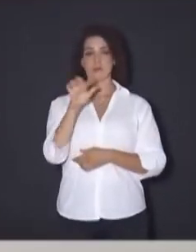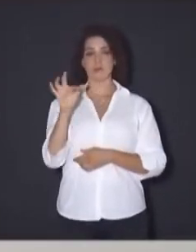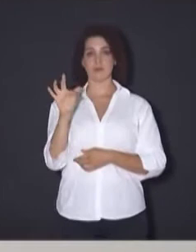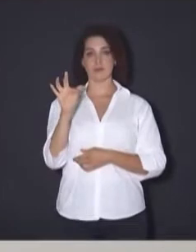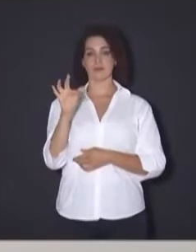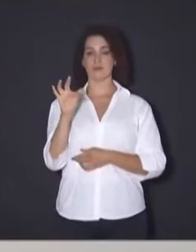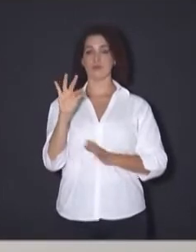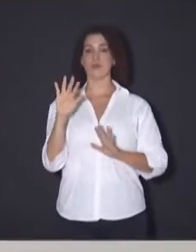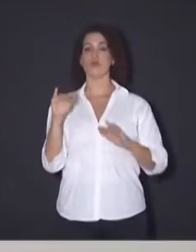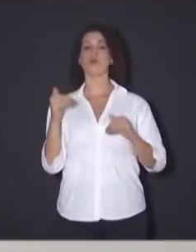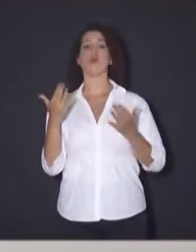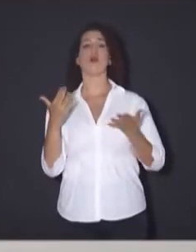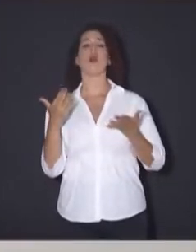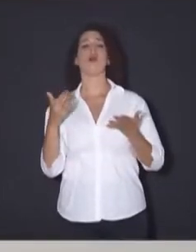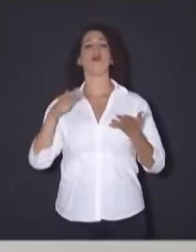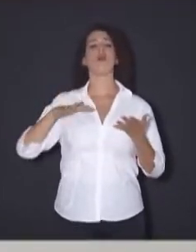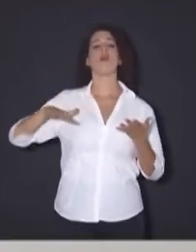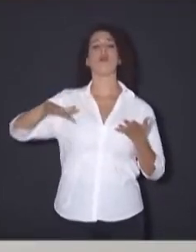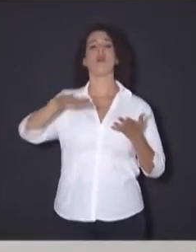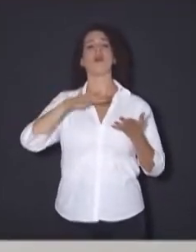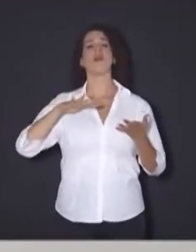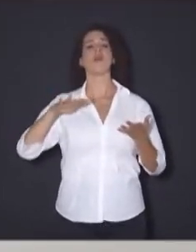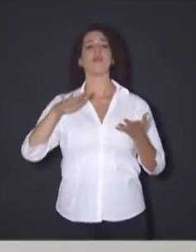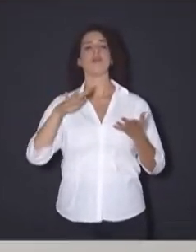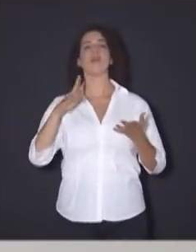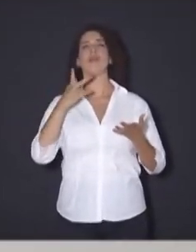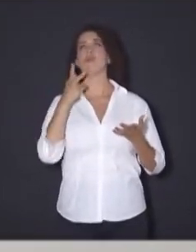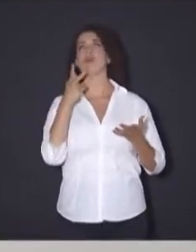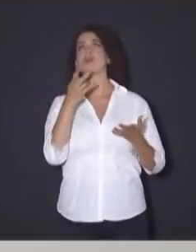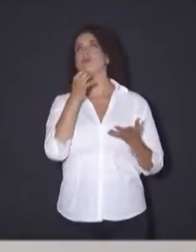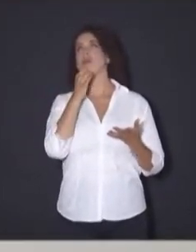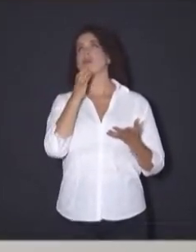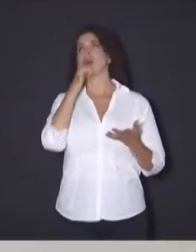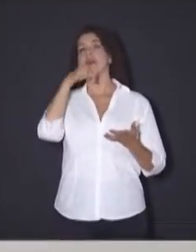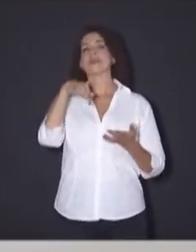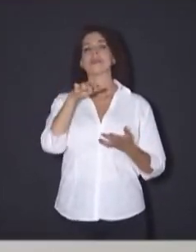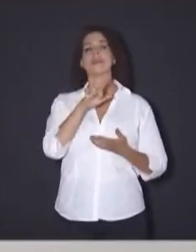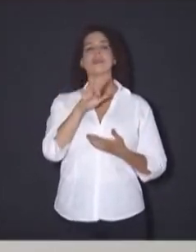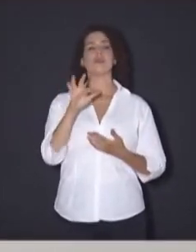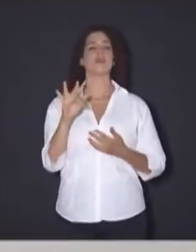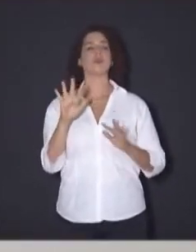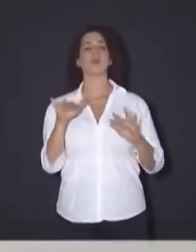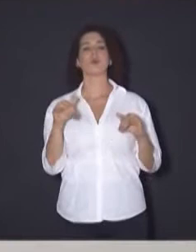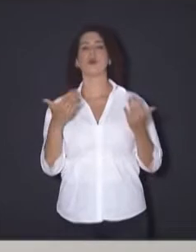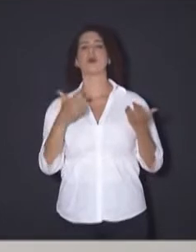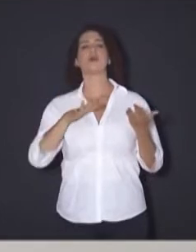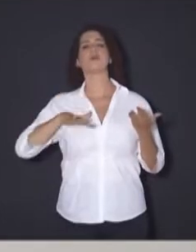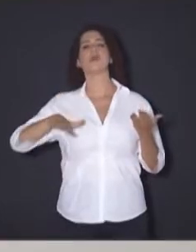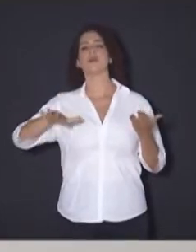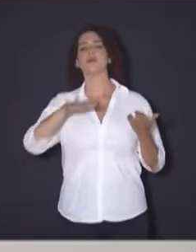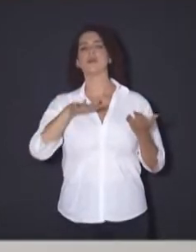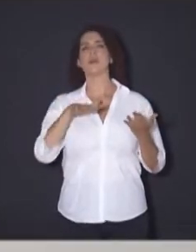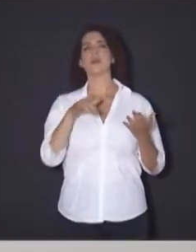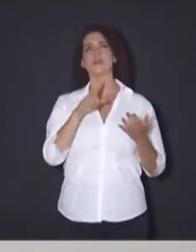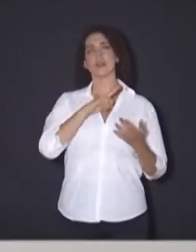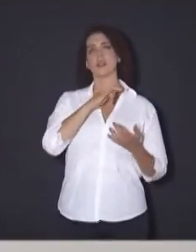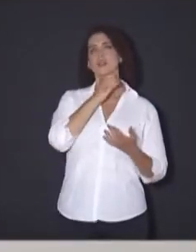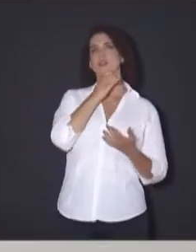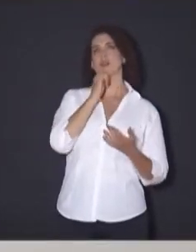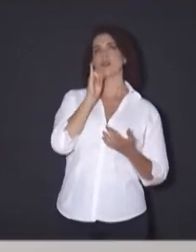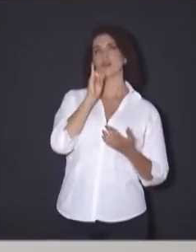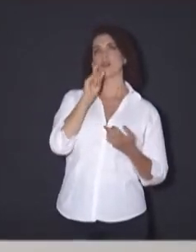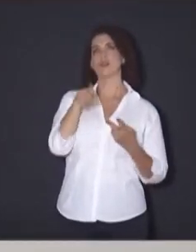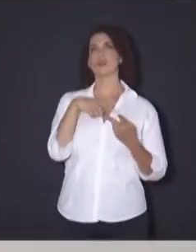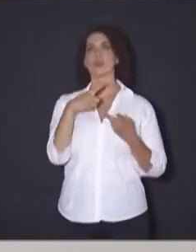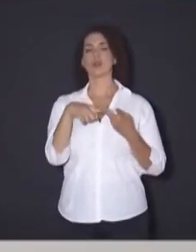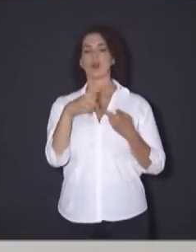é o da verdade que território nós falamos quando nós estamos em lauro de freitas nós falamos de tinha nós falamos